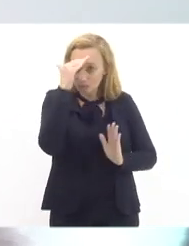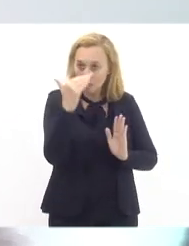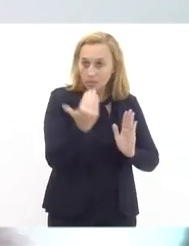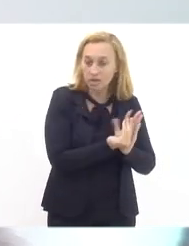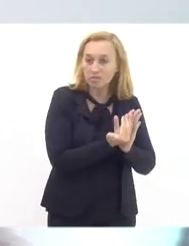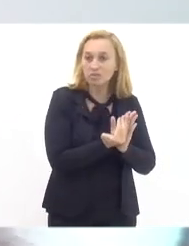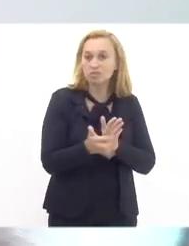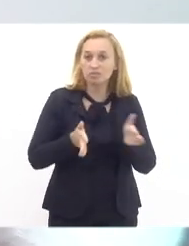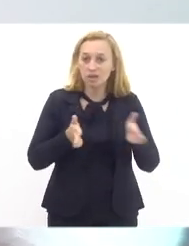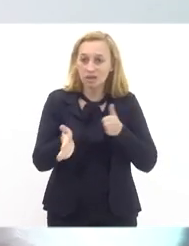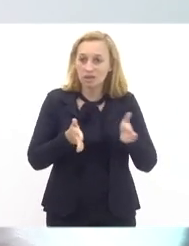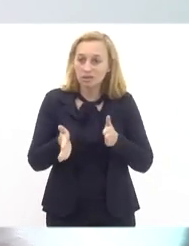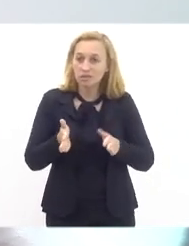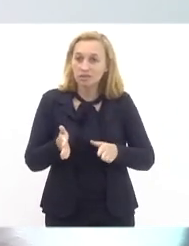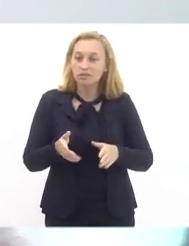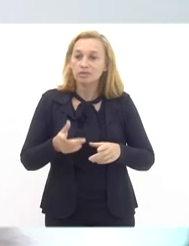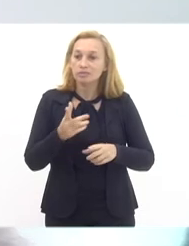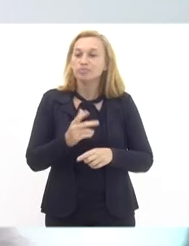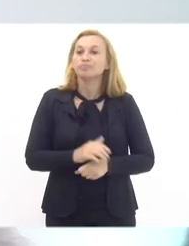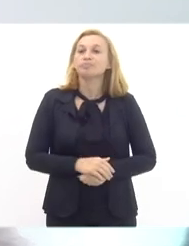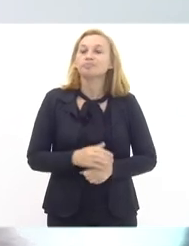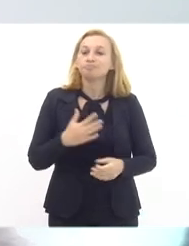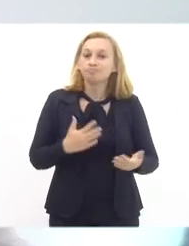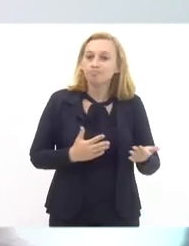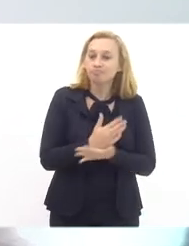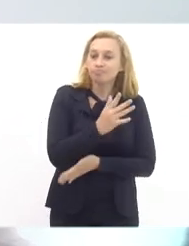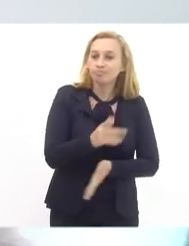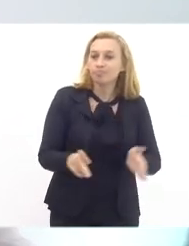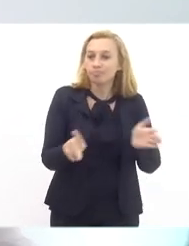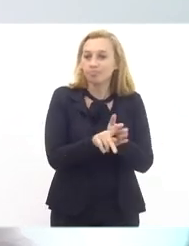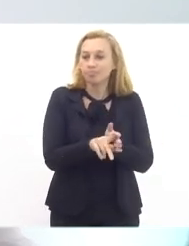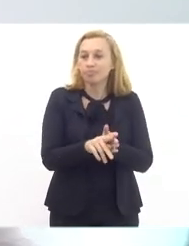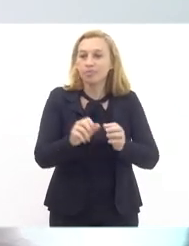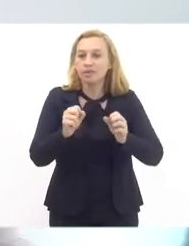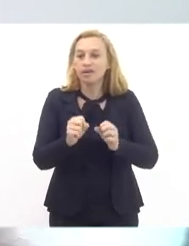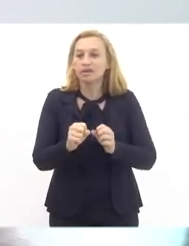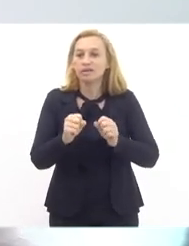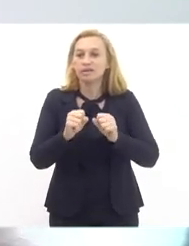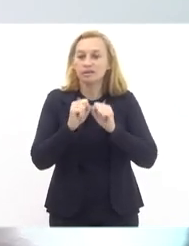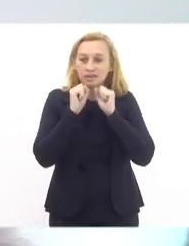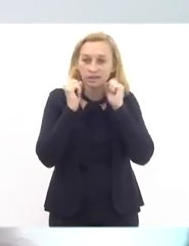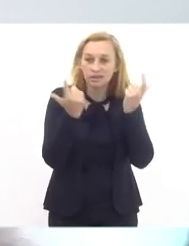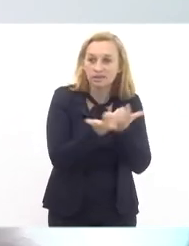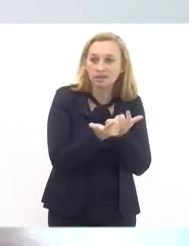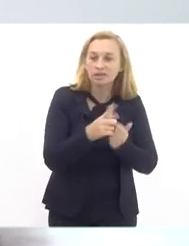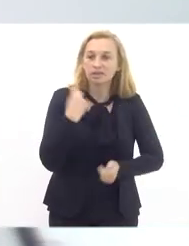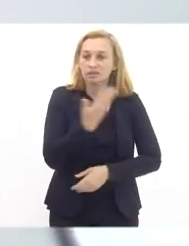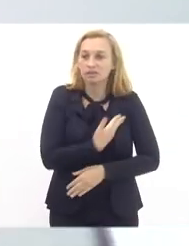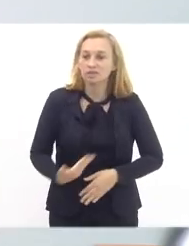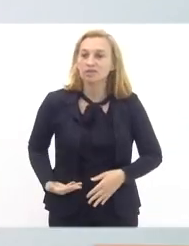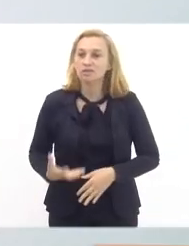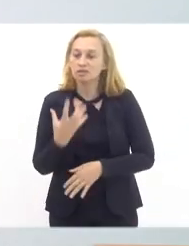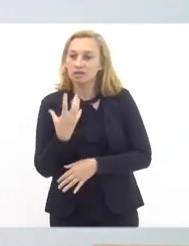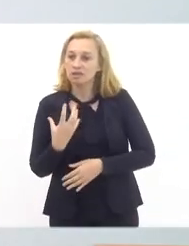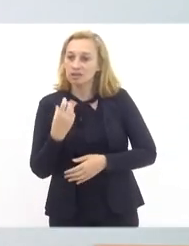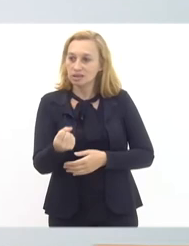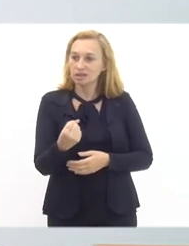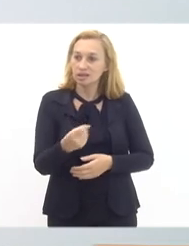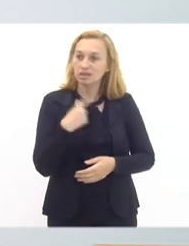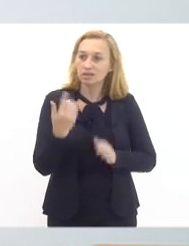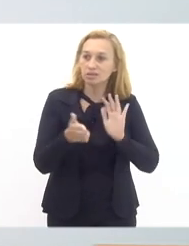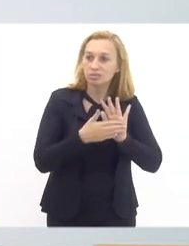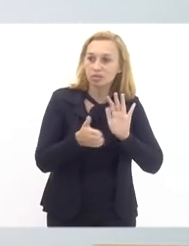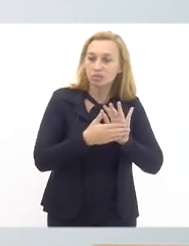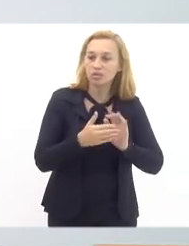vitorioso, aprovar o nosso projeto na Assembleia e que o nosso governador possa sancionar a nossa